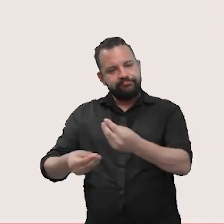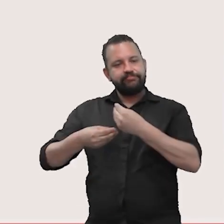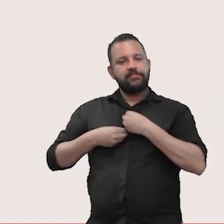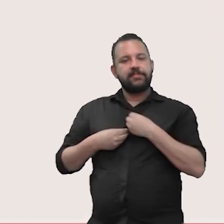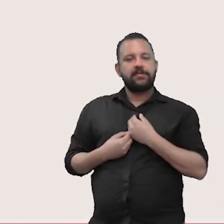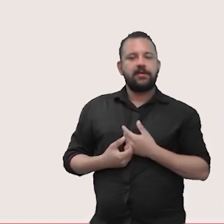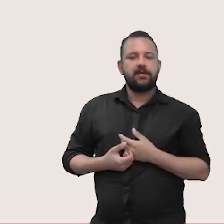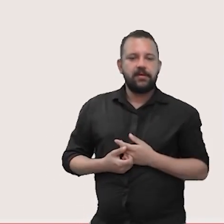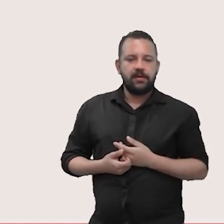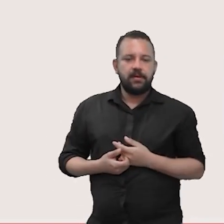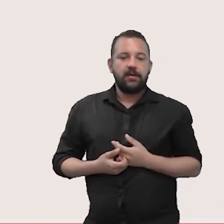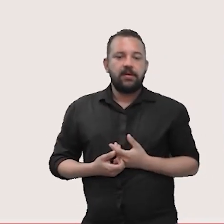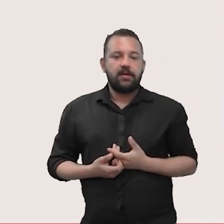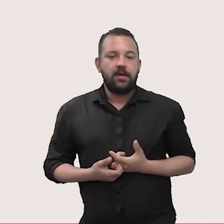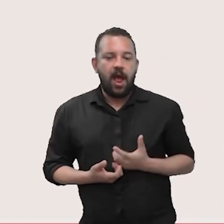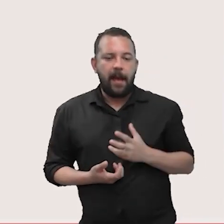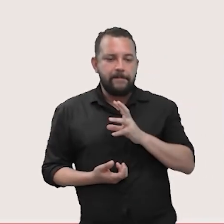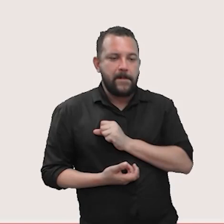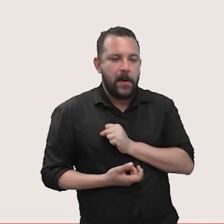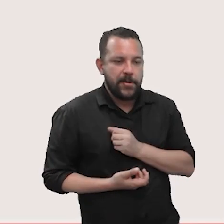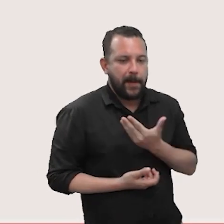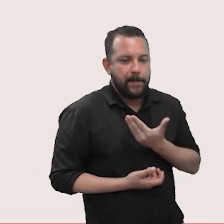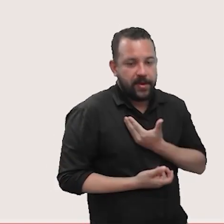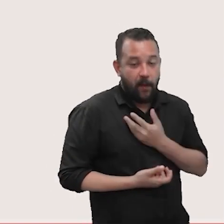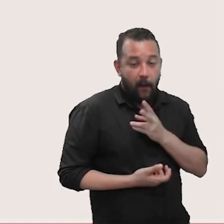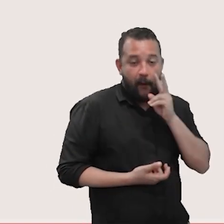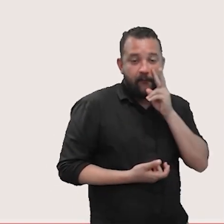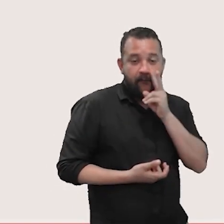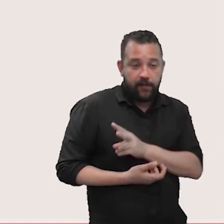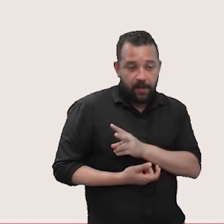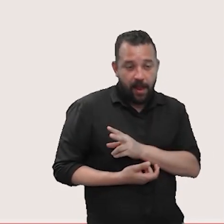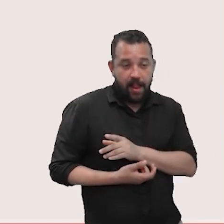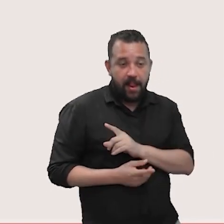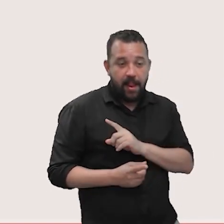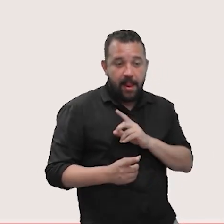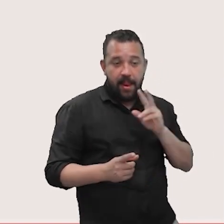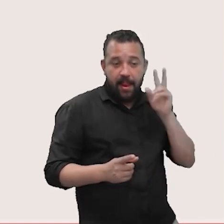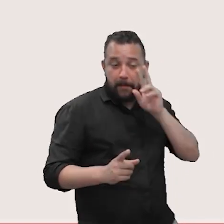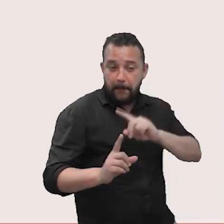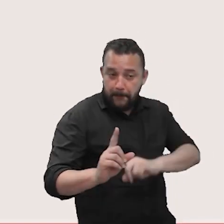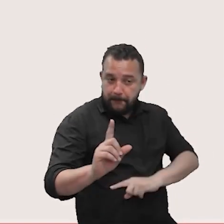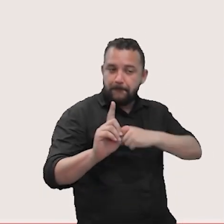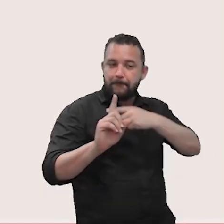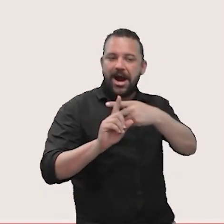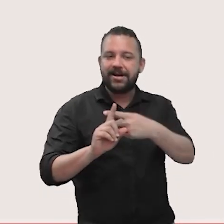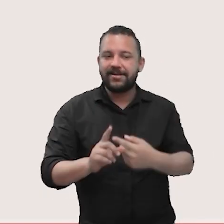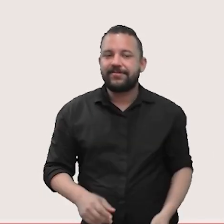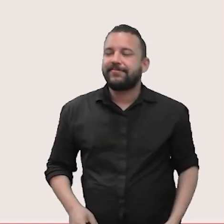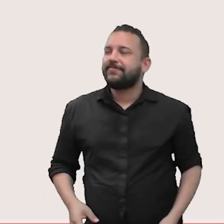os amores e amigos, de você me lembro mais. Olha o me aqui, ó.